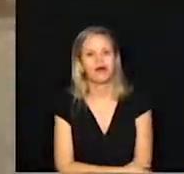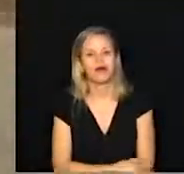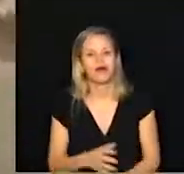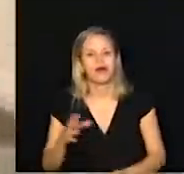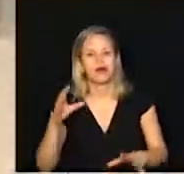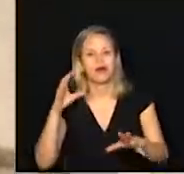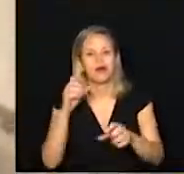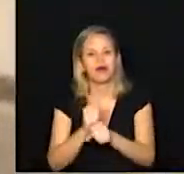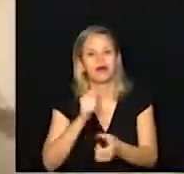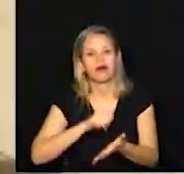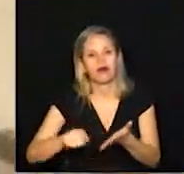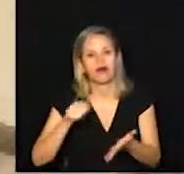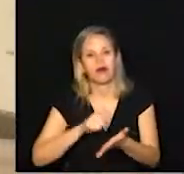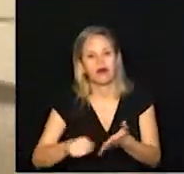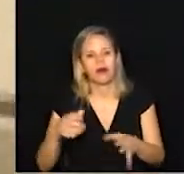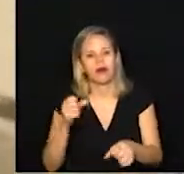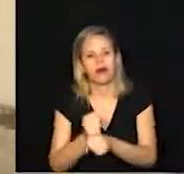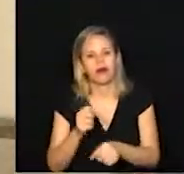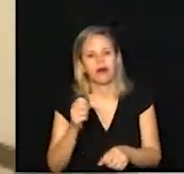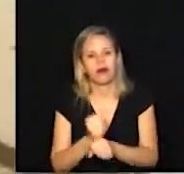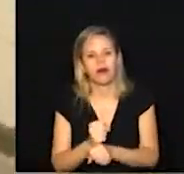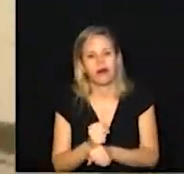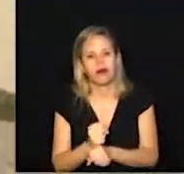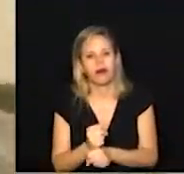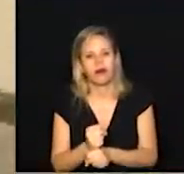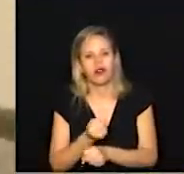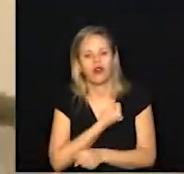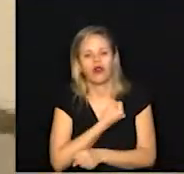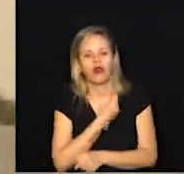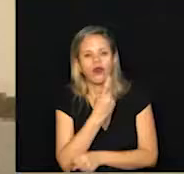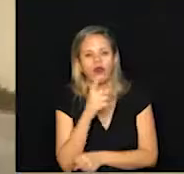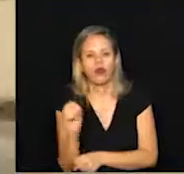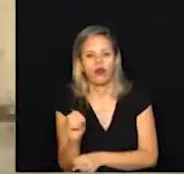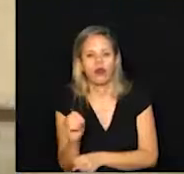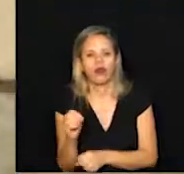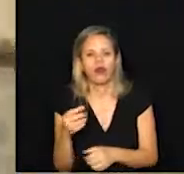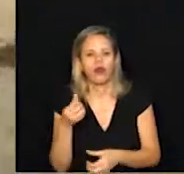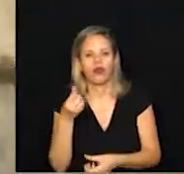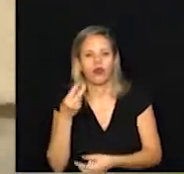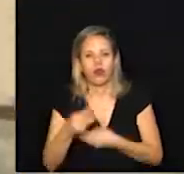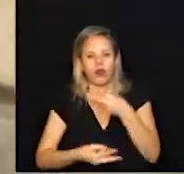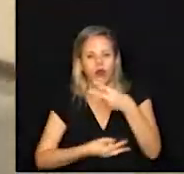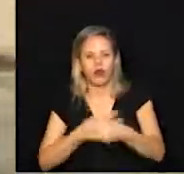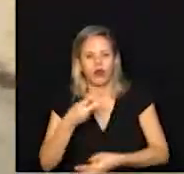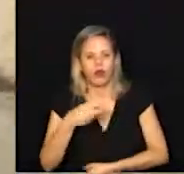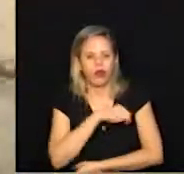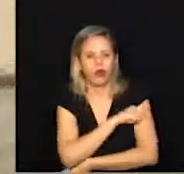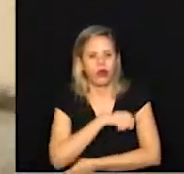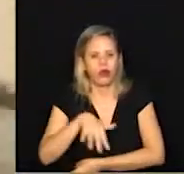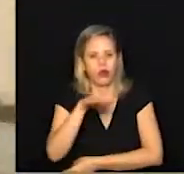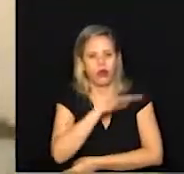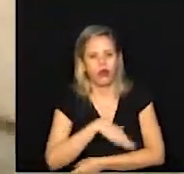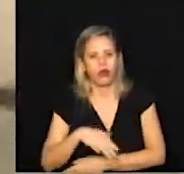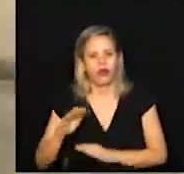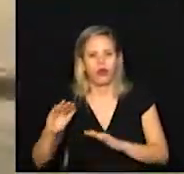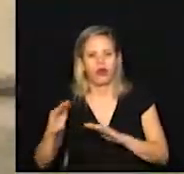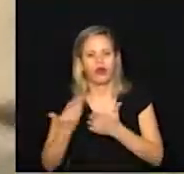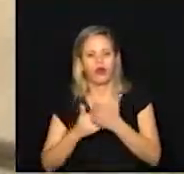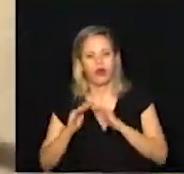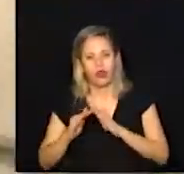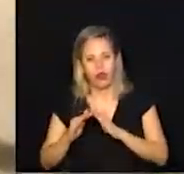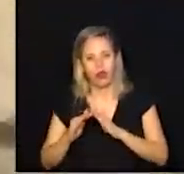fechando o bimestre. Feche com 10 esse bimestre. Alunos do São Judas